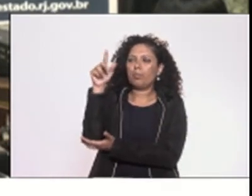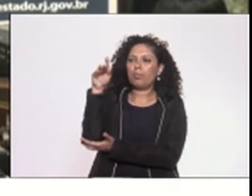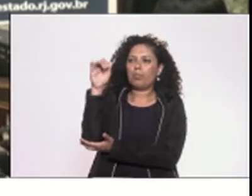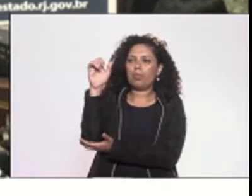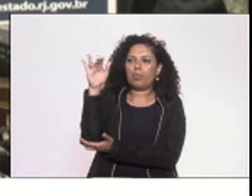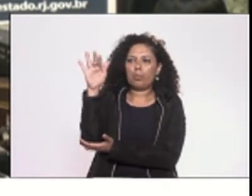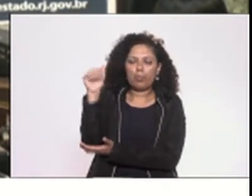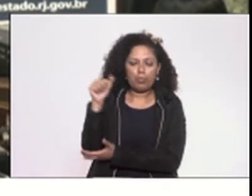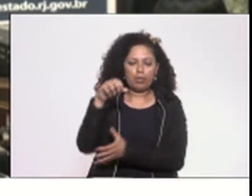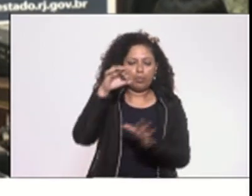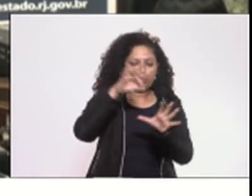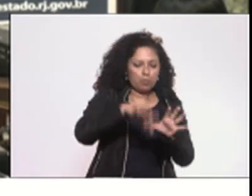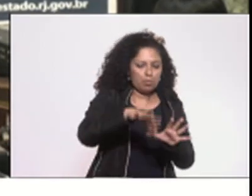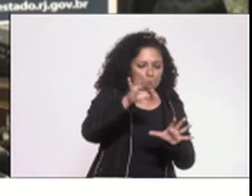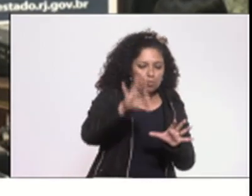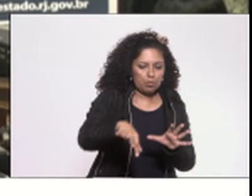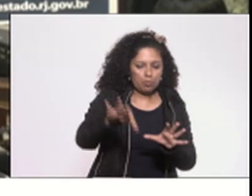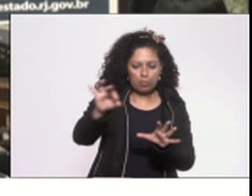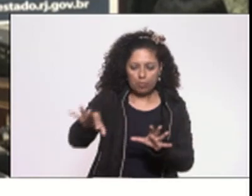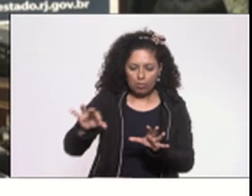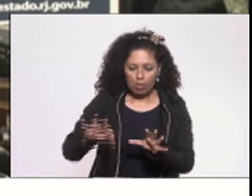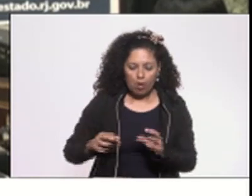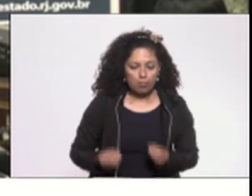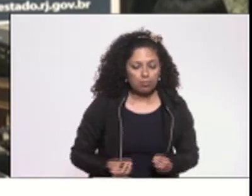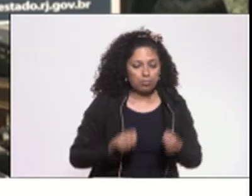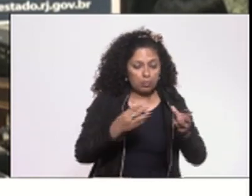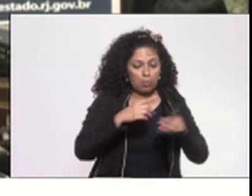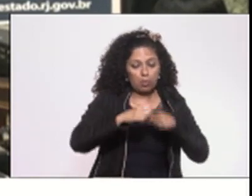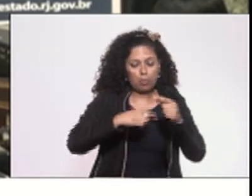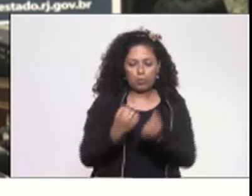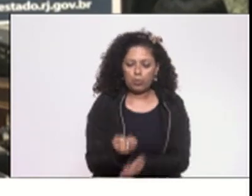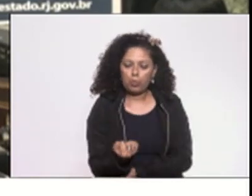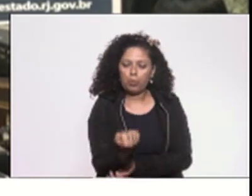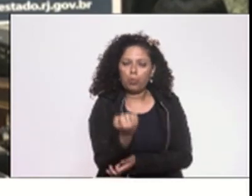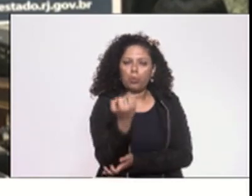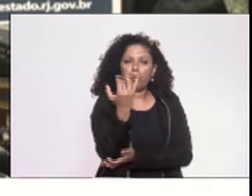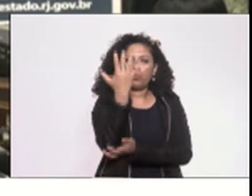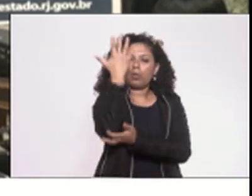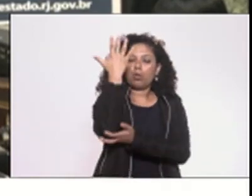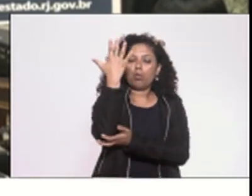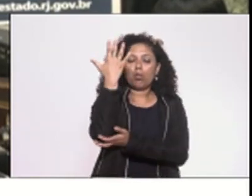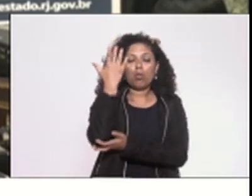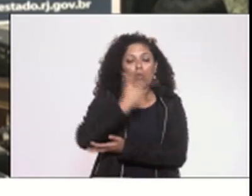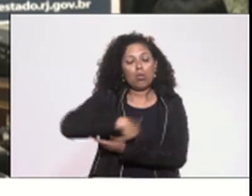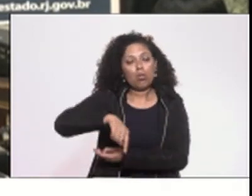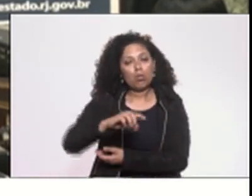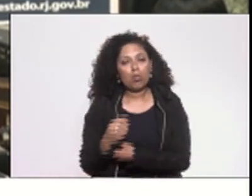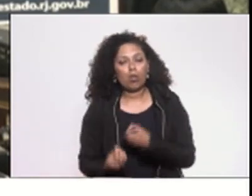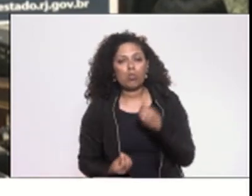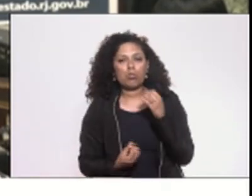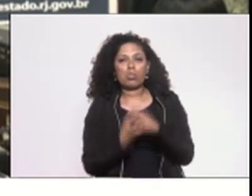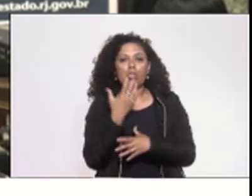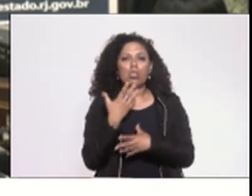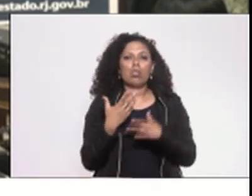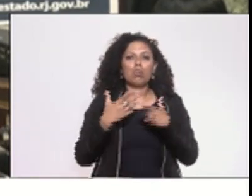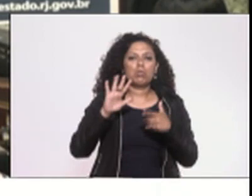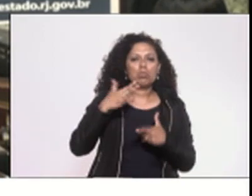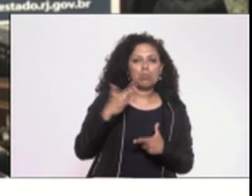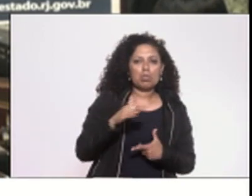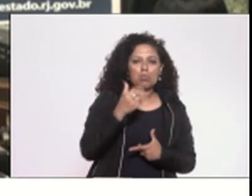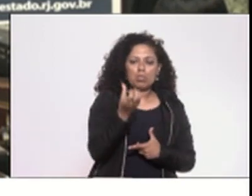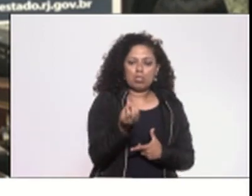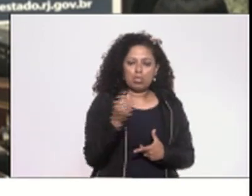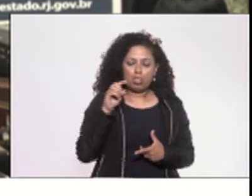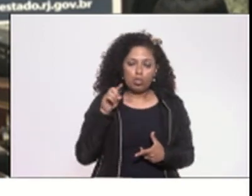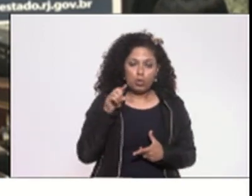tem mudas, a gente fornece mudas. Depois que isso cresce, nós transformamos isso numa produção diária de quase 6 mil